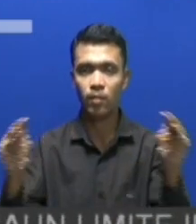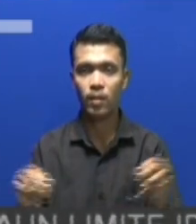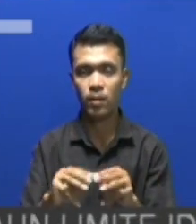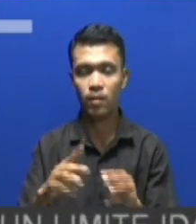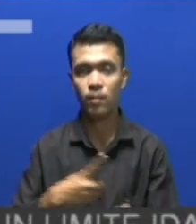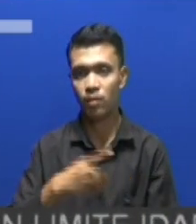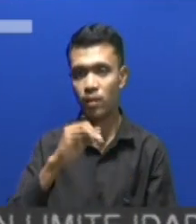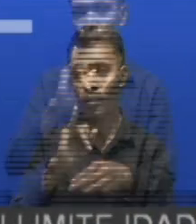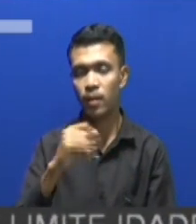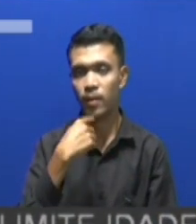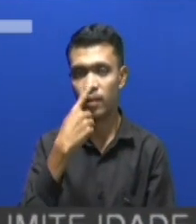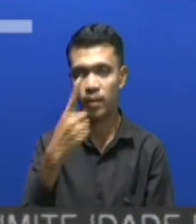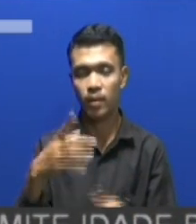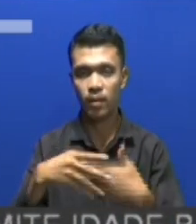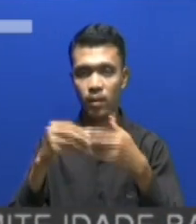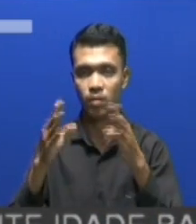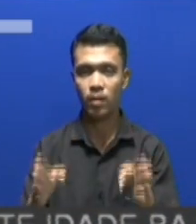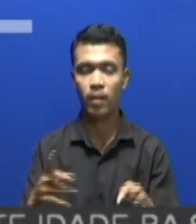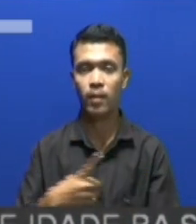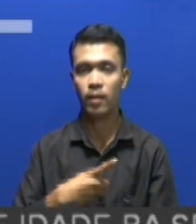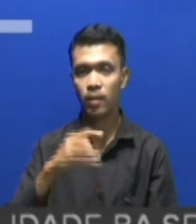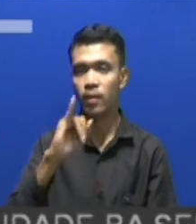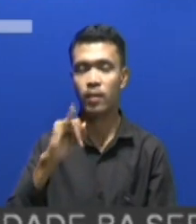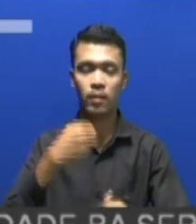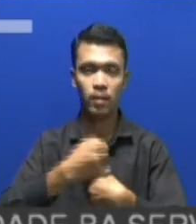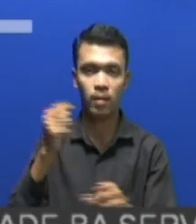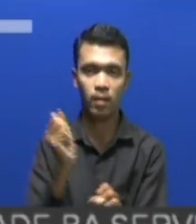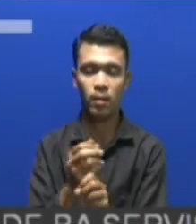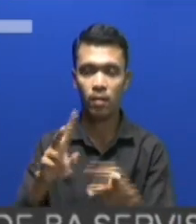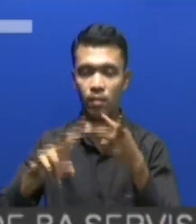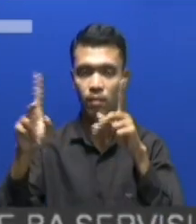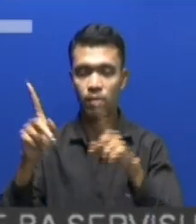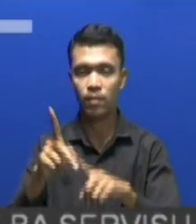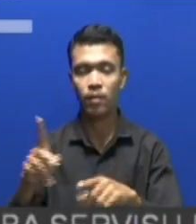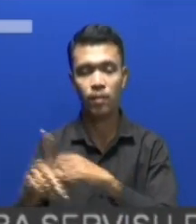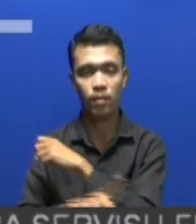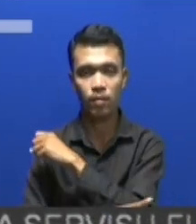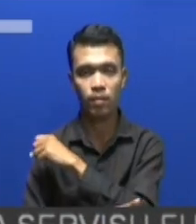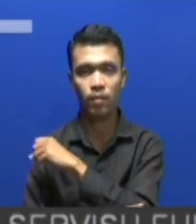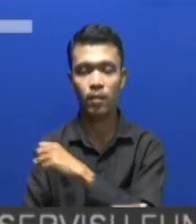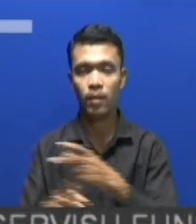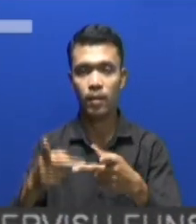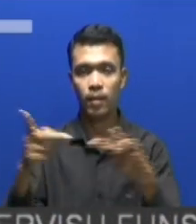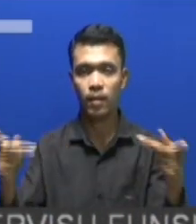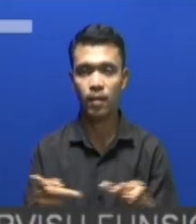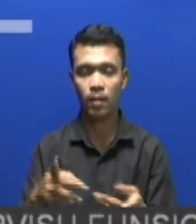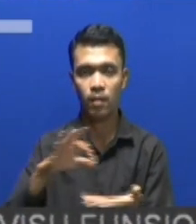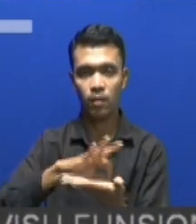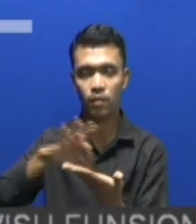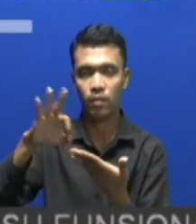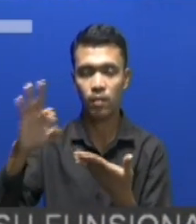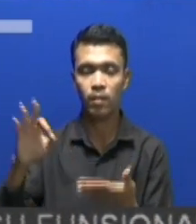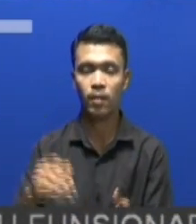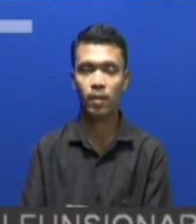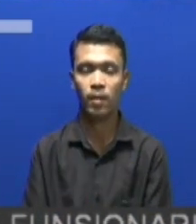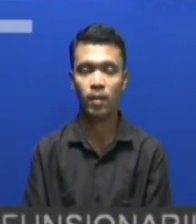Saldanha Hateten. Autoridade dele se ala a cooperação com a Câmara Municipal Coimbra e a reformação